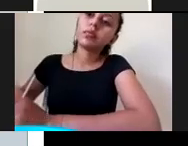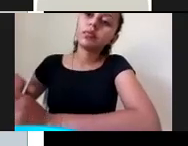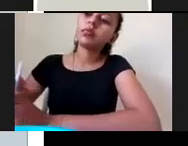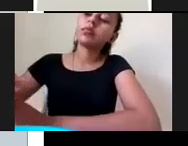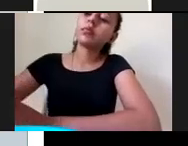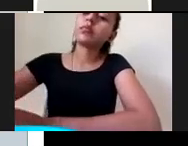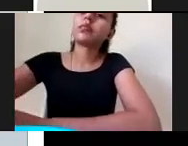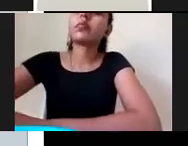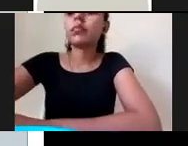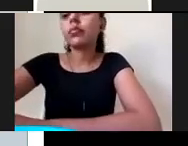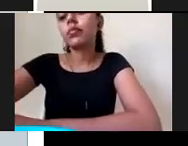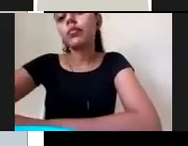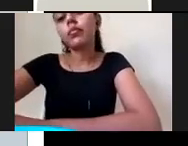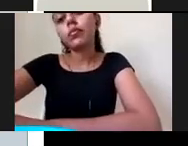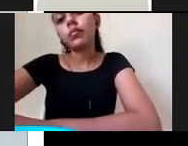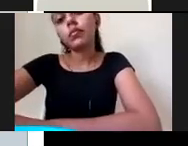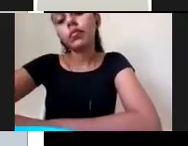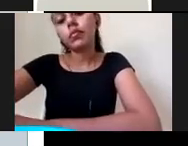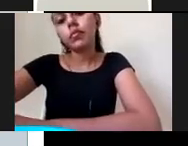Que a temperatura considerada